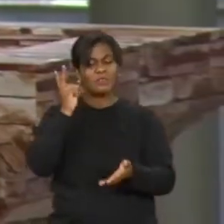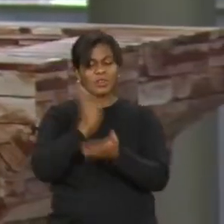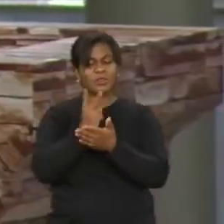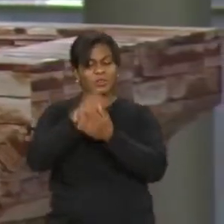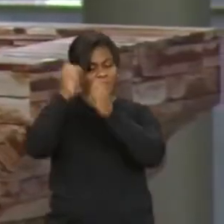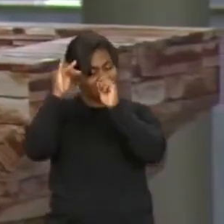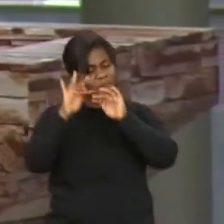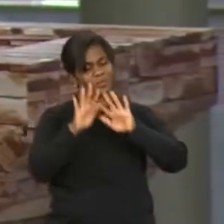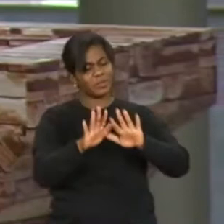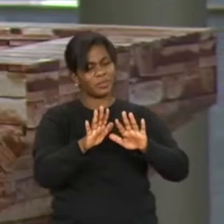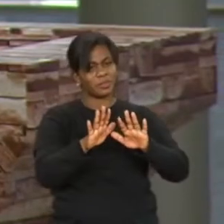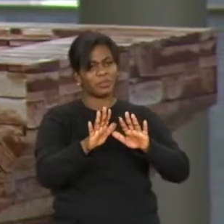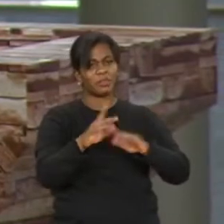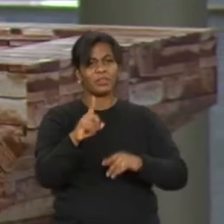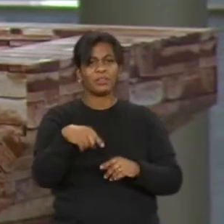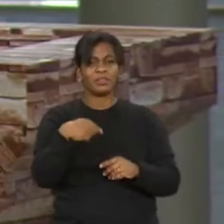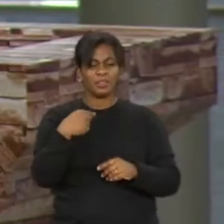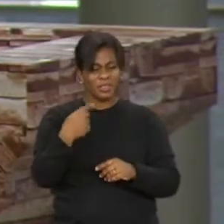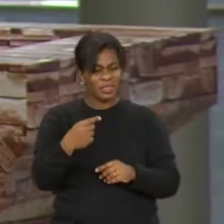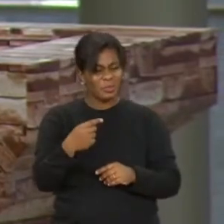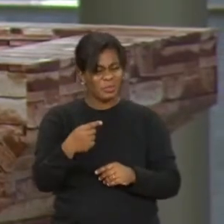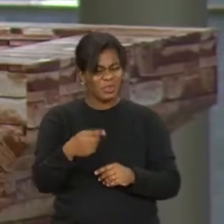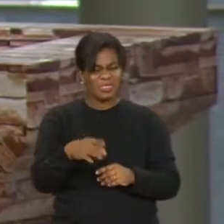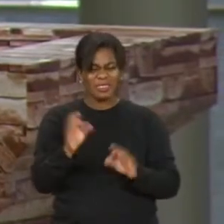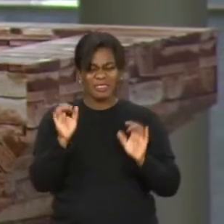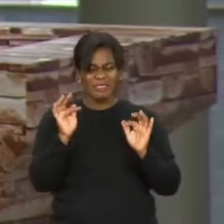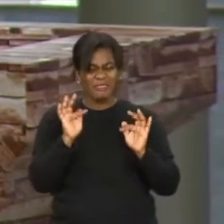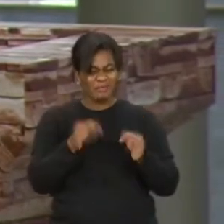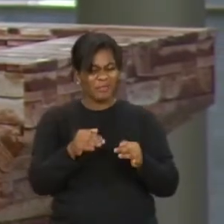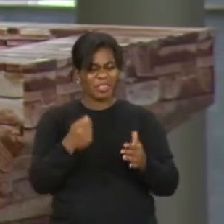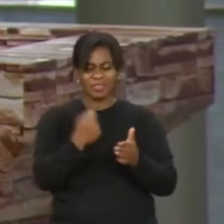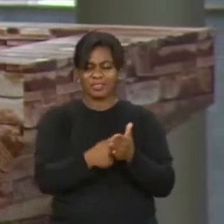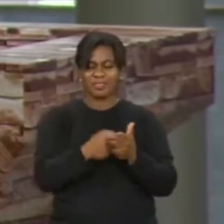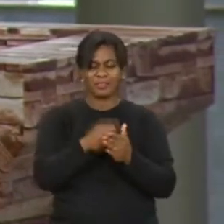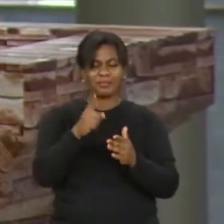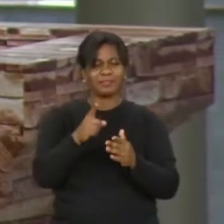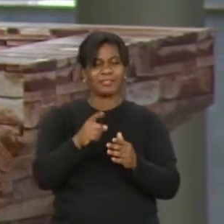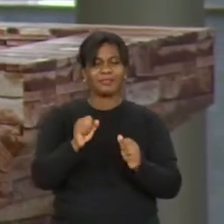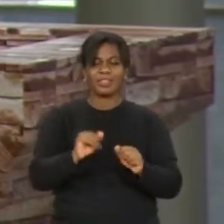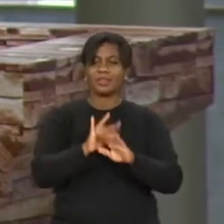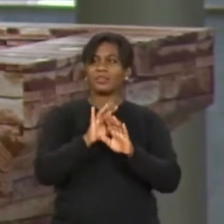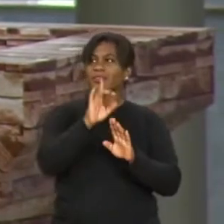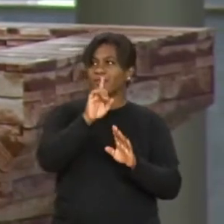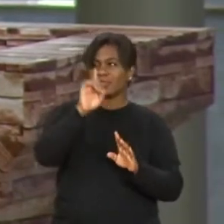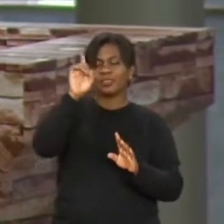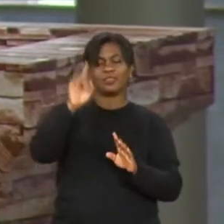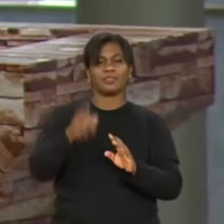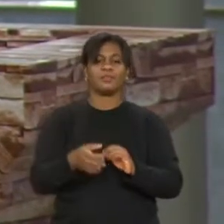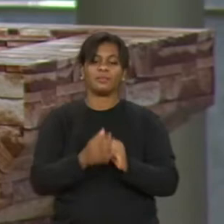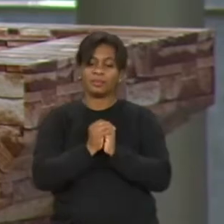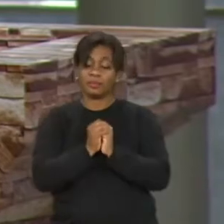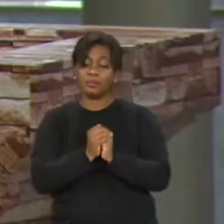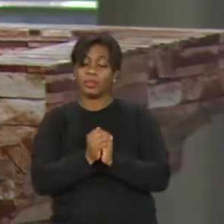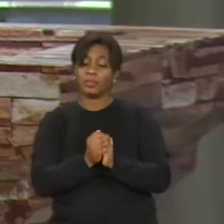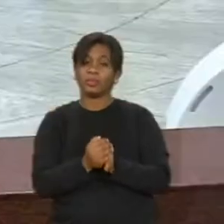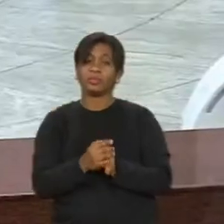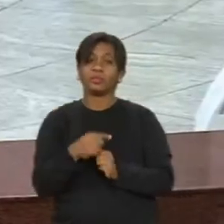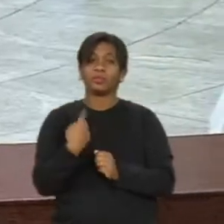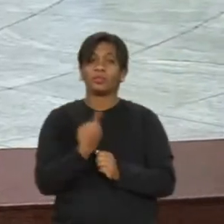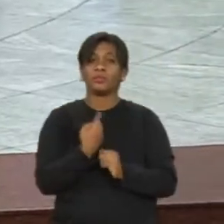abençoando. Daqui a pouquinho você sai dessa situação e vai estar arrebentando para a glória de Deus. Amém? Nós vamos orar agora.